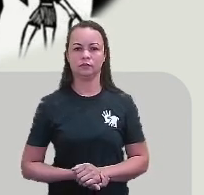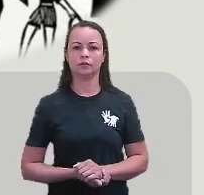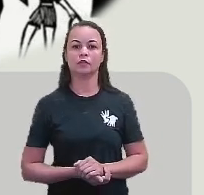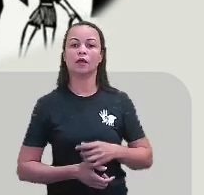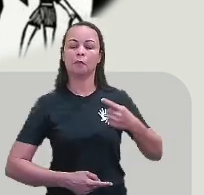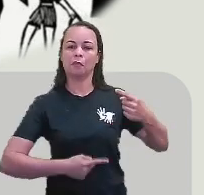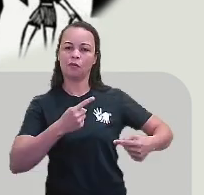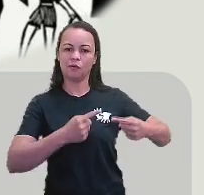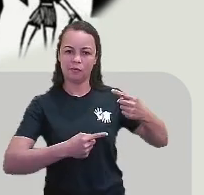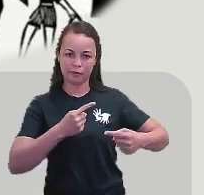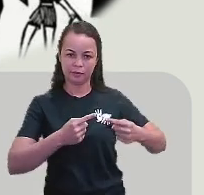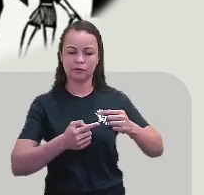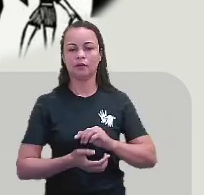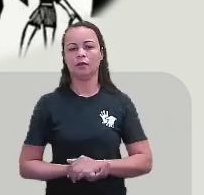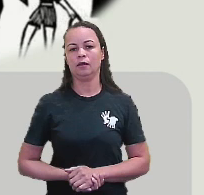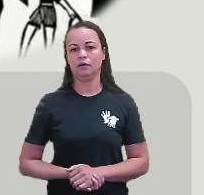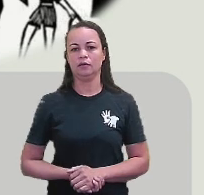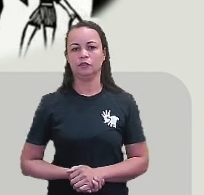política,